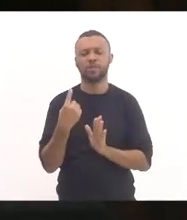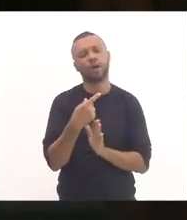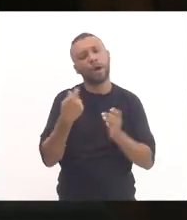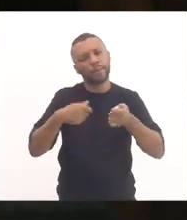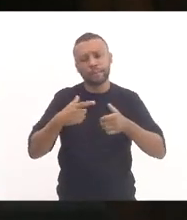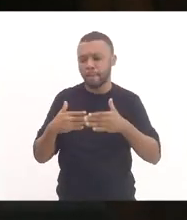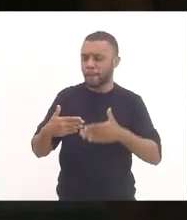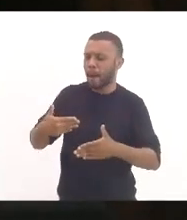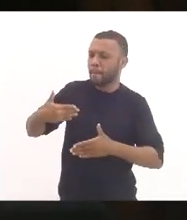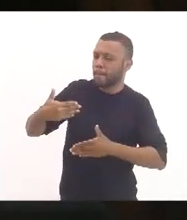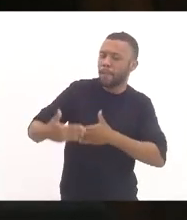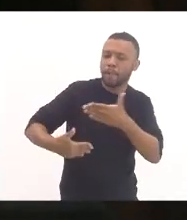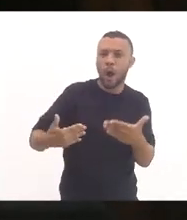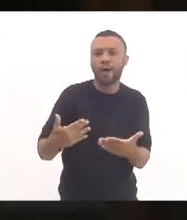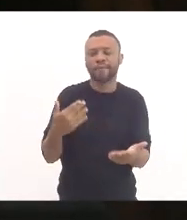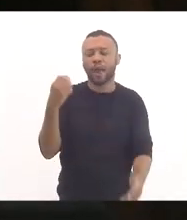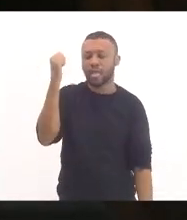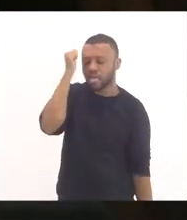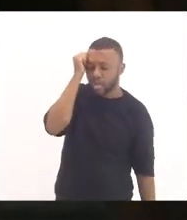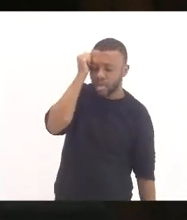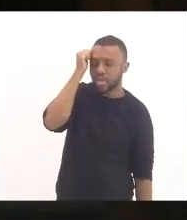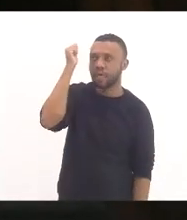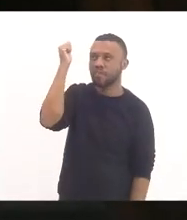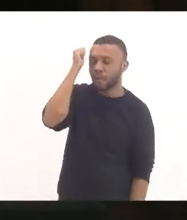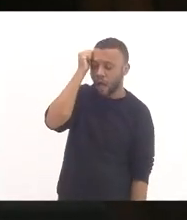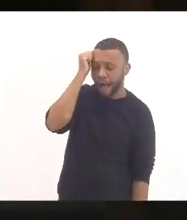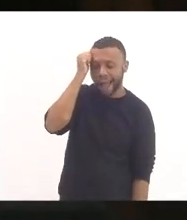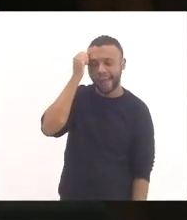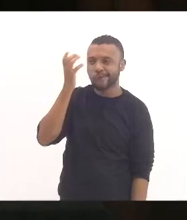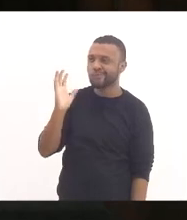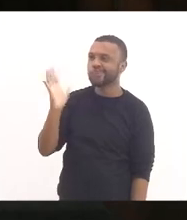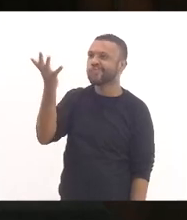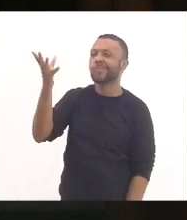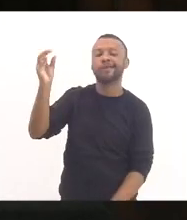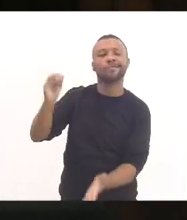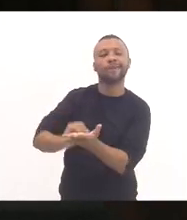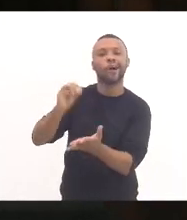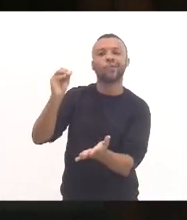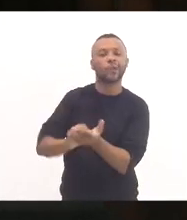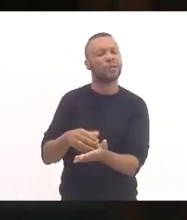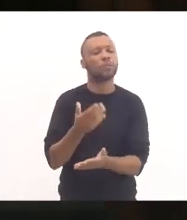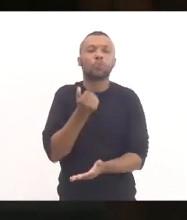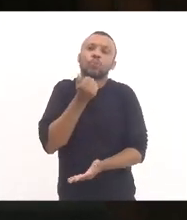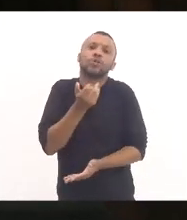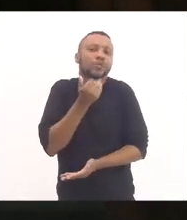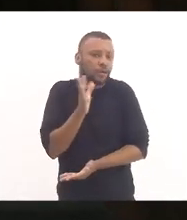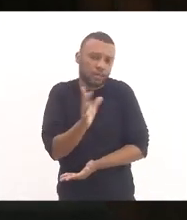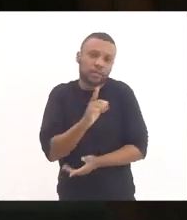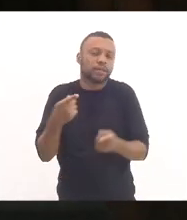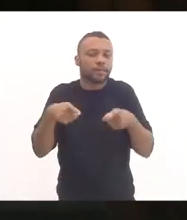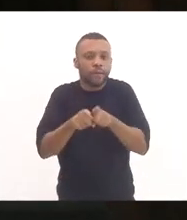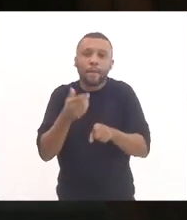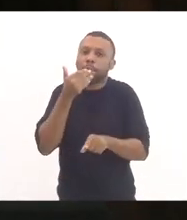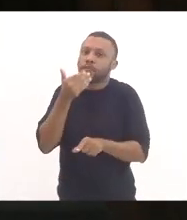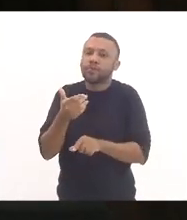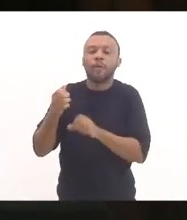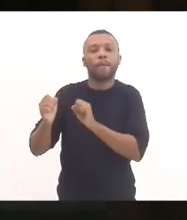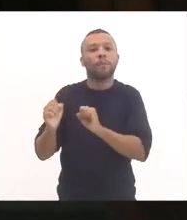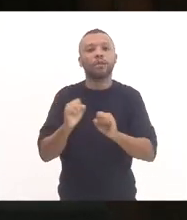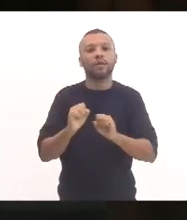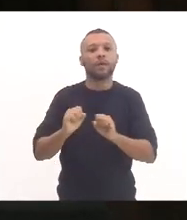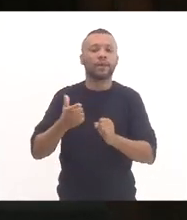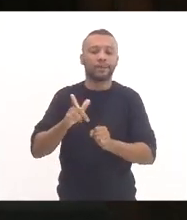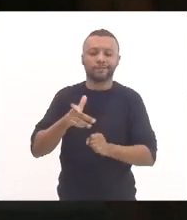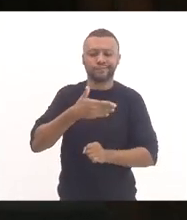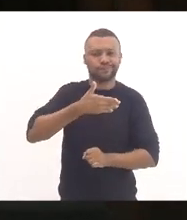não dá para ficar lamentando no que não não não ocorreu e diante disso contar com alerj né com poder